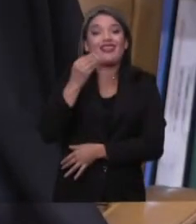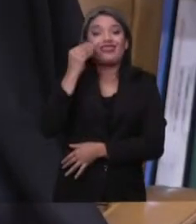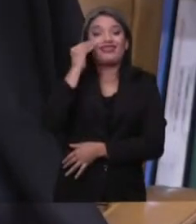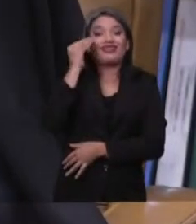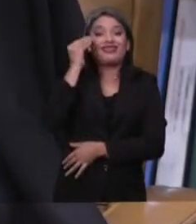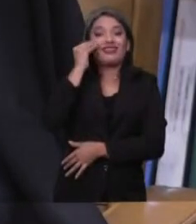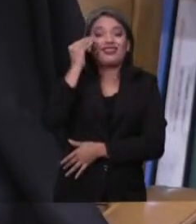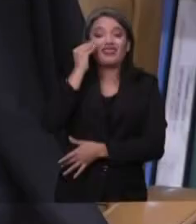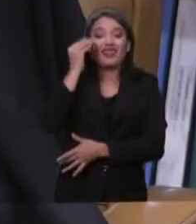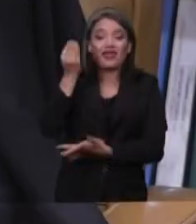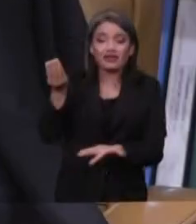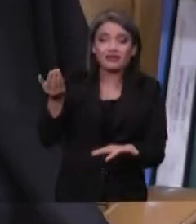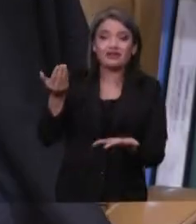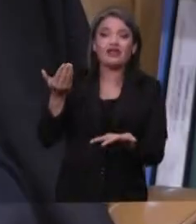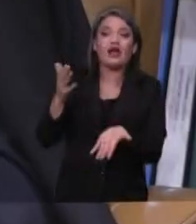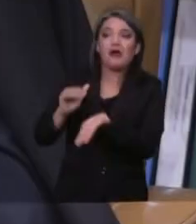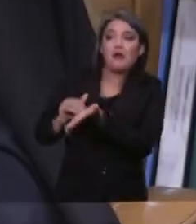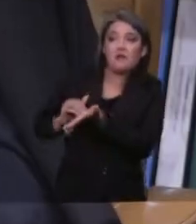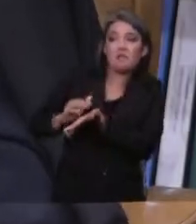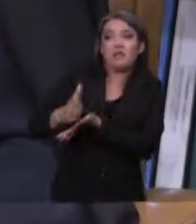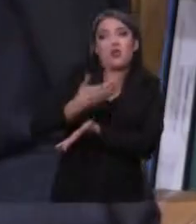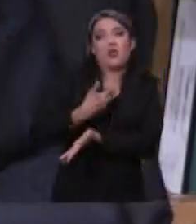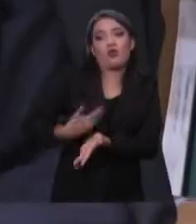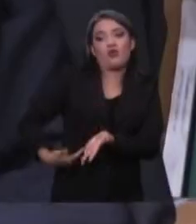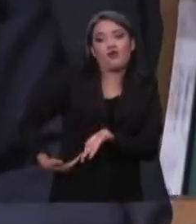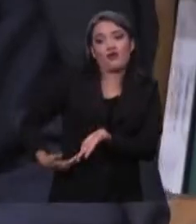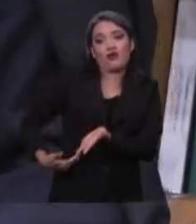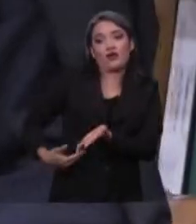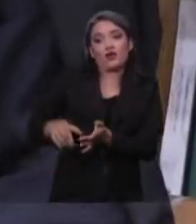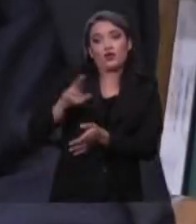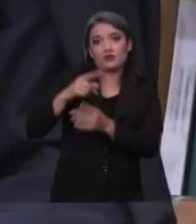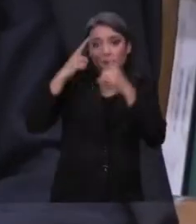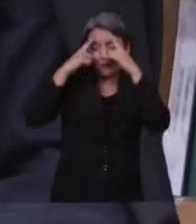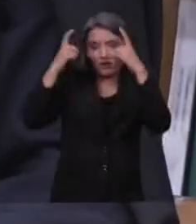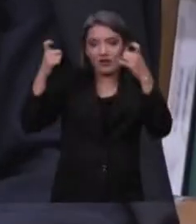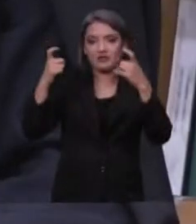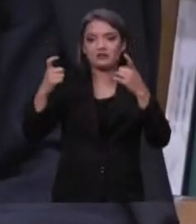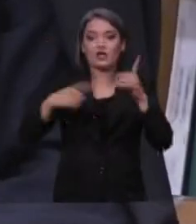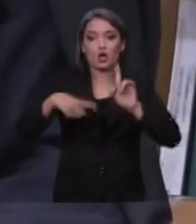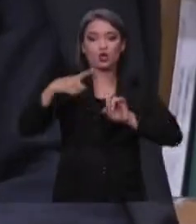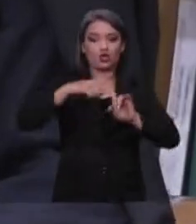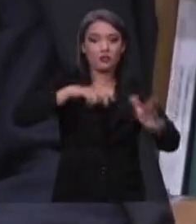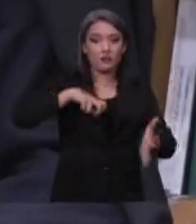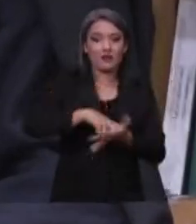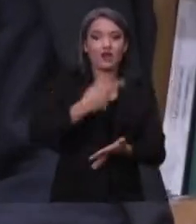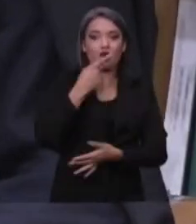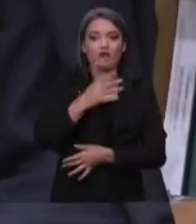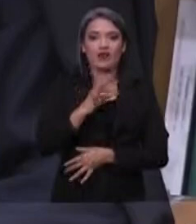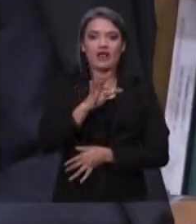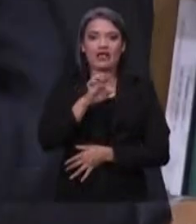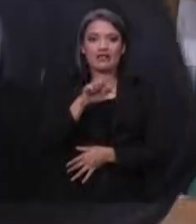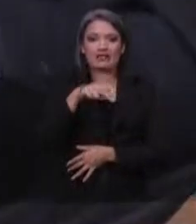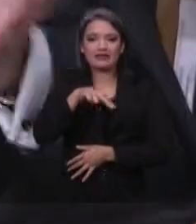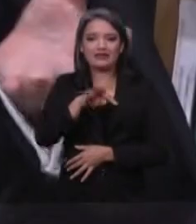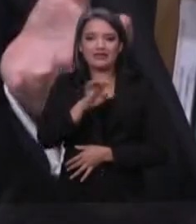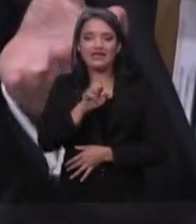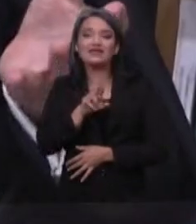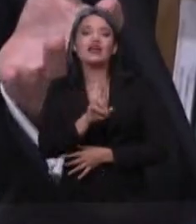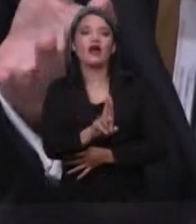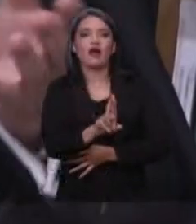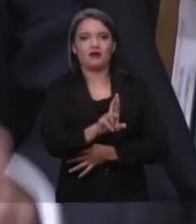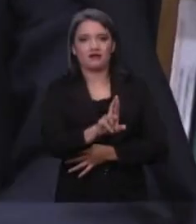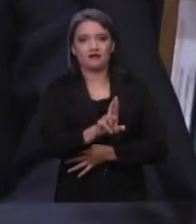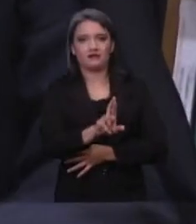legitimamente constituído por meio de violência ou grave ameaça. O tipo penal fala em tentativa porque, se tiver sucesso, passa a ser a nova